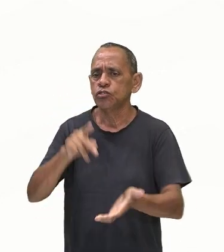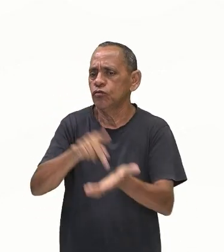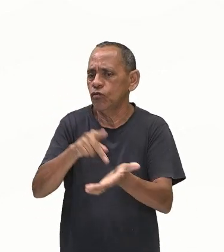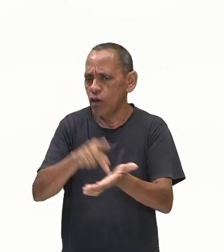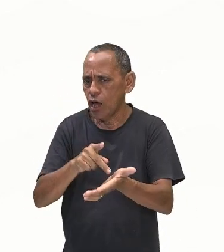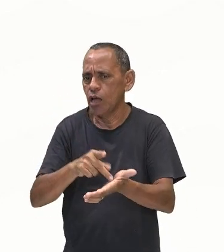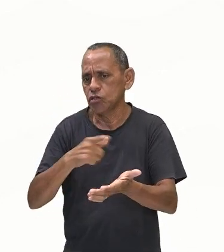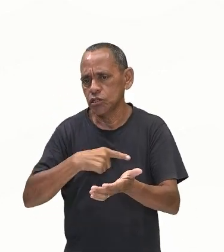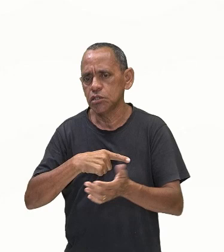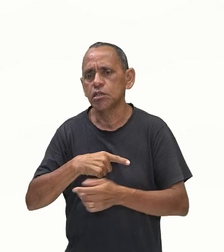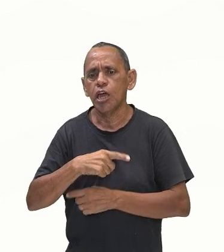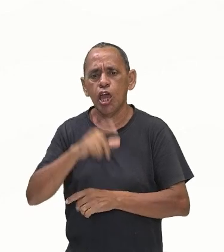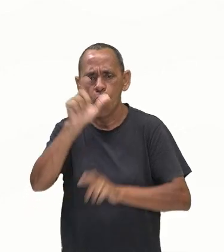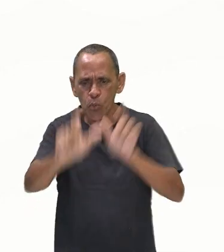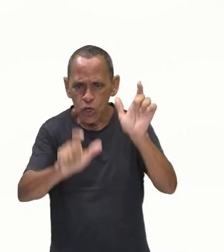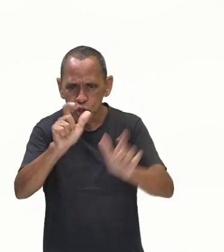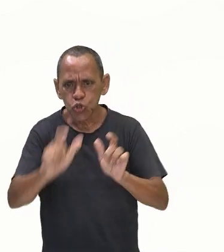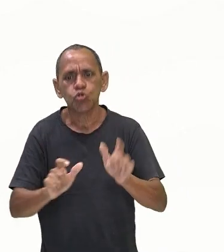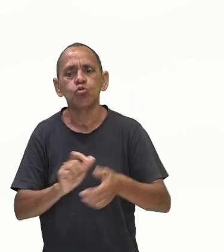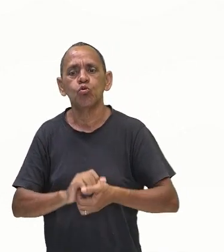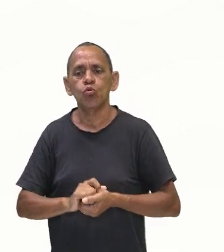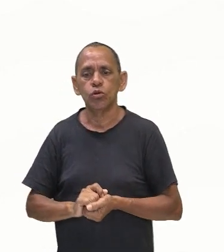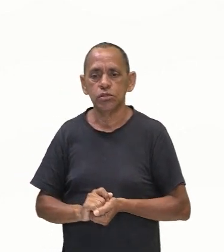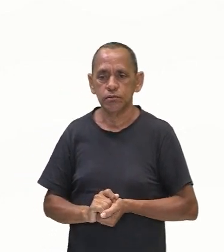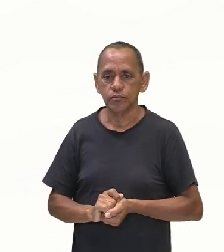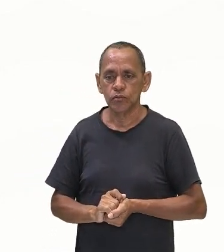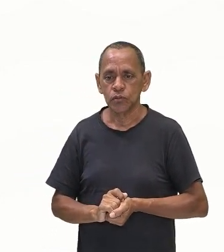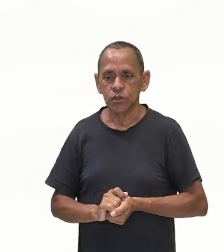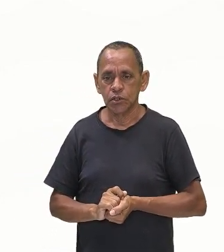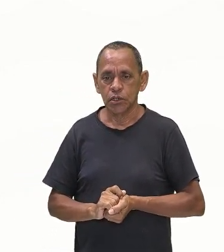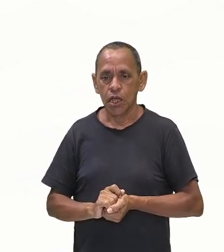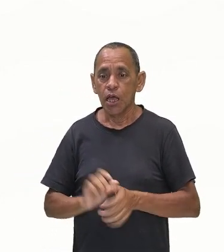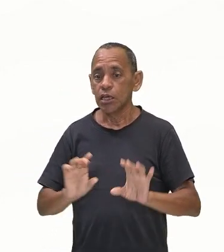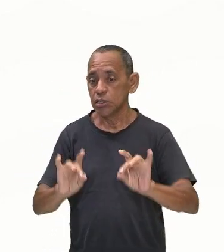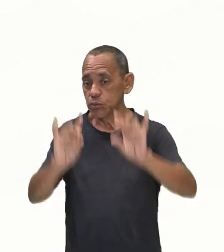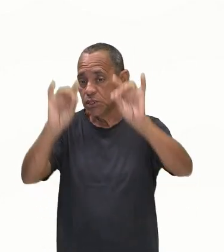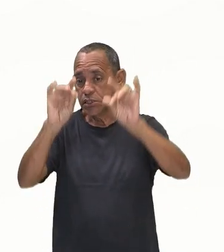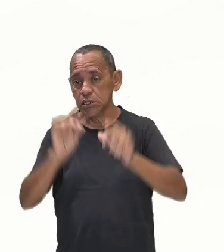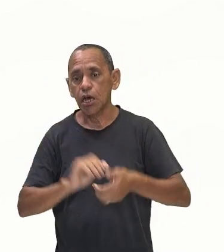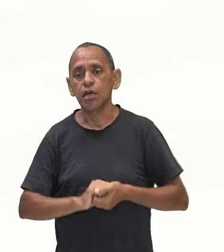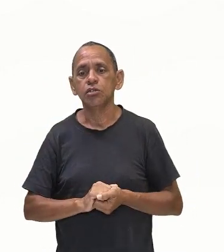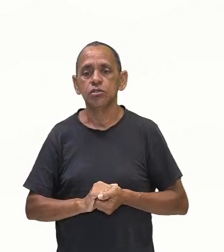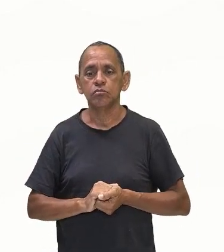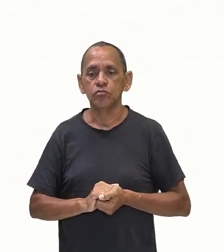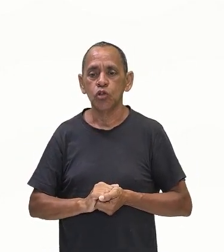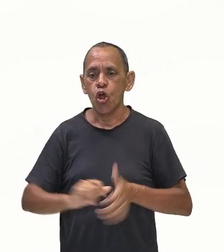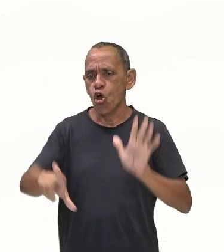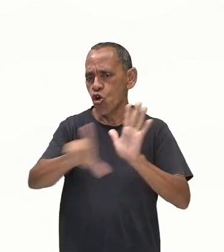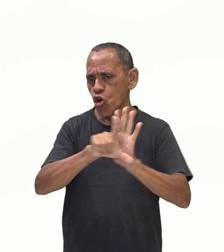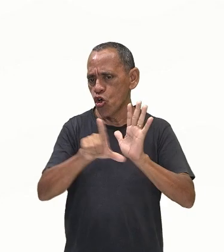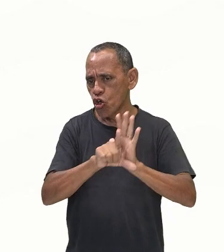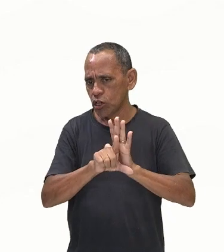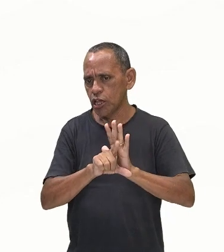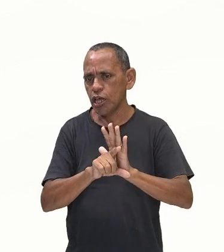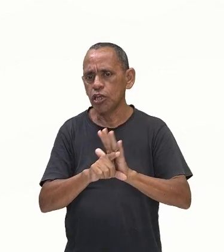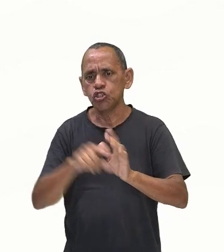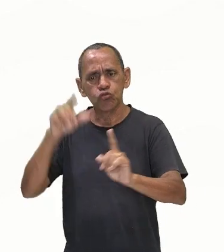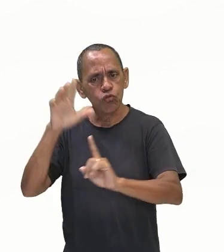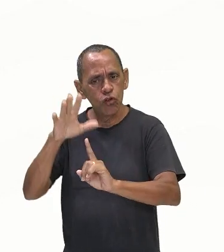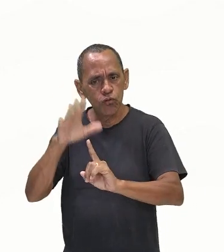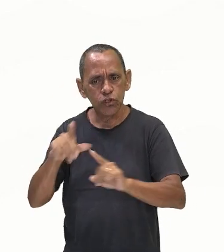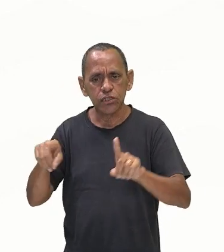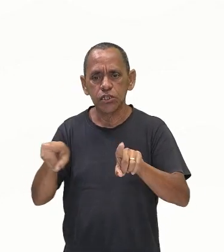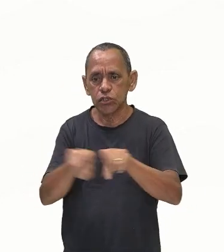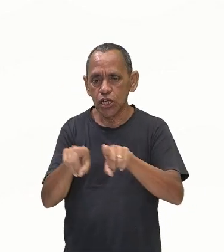especiais dificulta a universalização desse direito social tão importante. Então, agora eu fecho, né, a